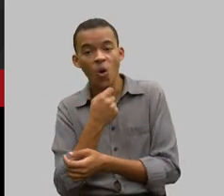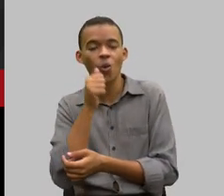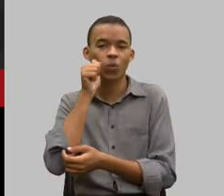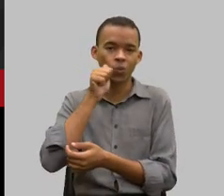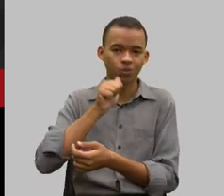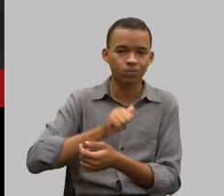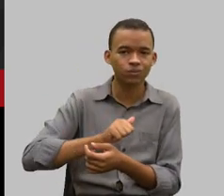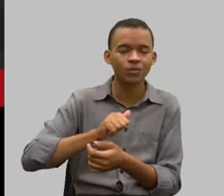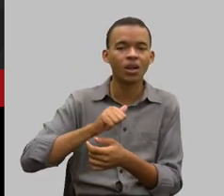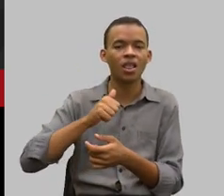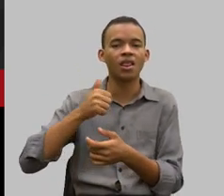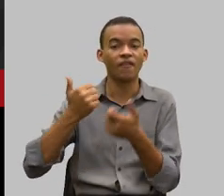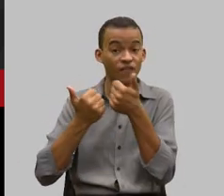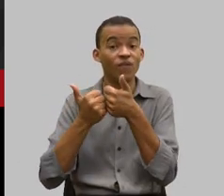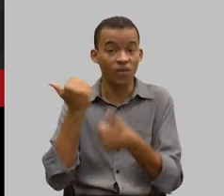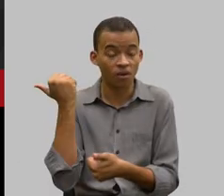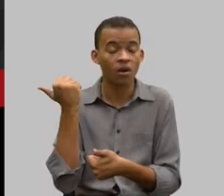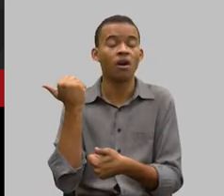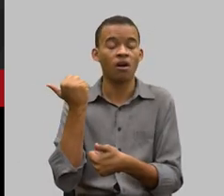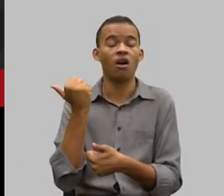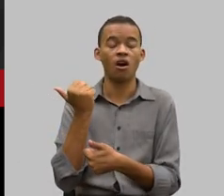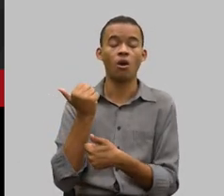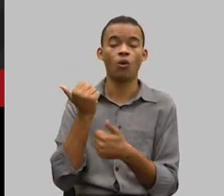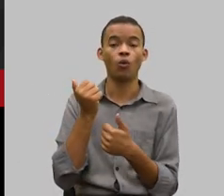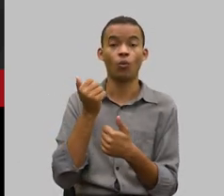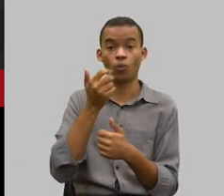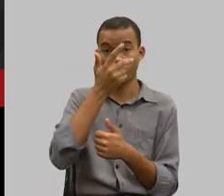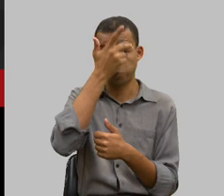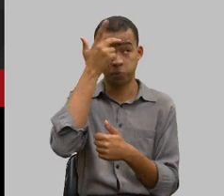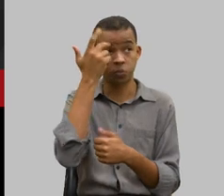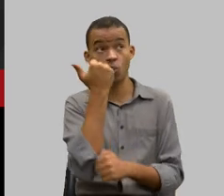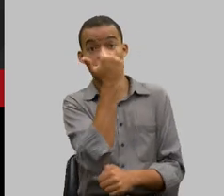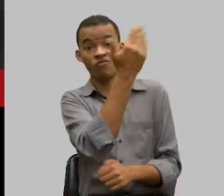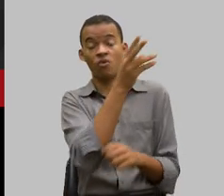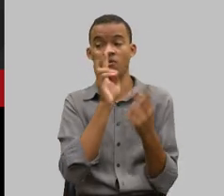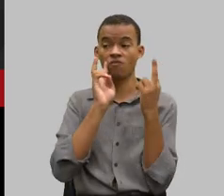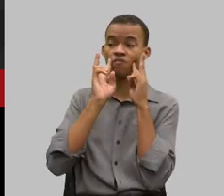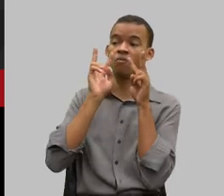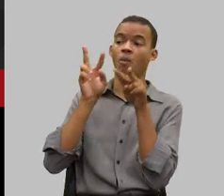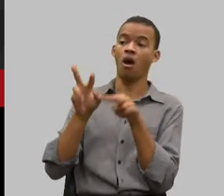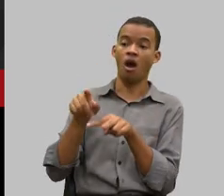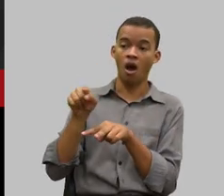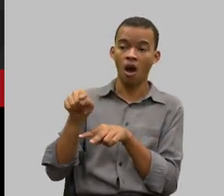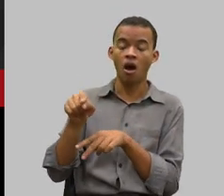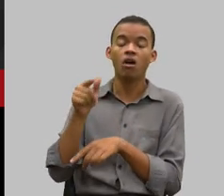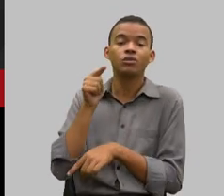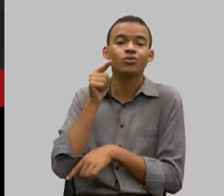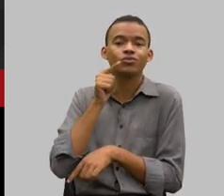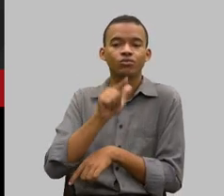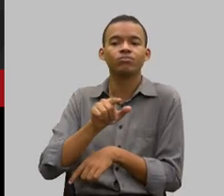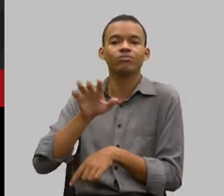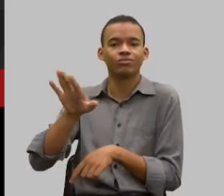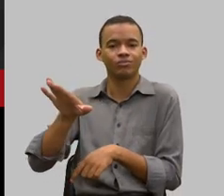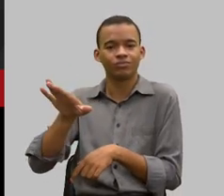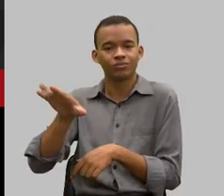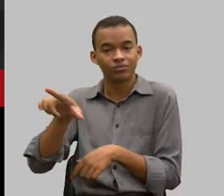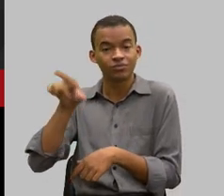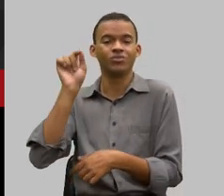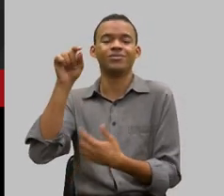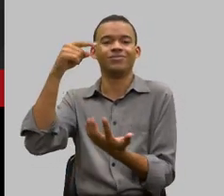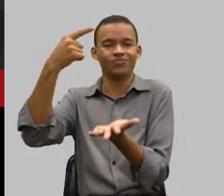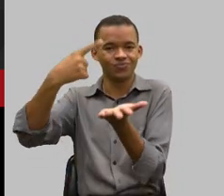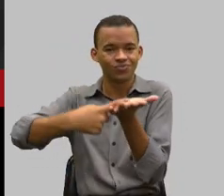da visibilidade que a Rede Minas e a Rá Inconfidência estão estão dando por exemplo pro campeonato mineiro do módulo dois que tá hoje